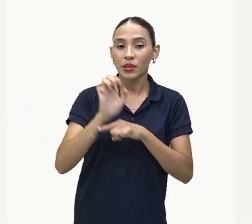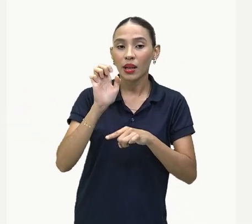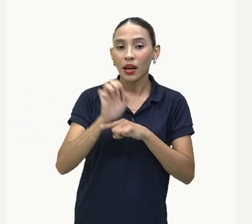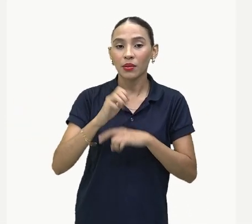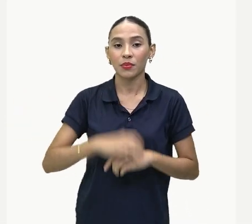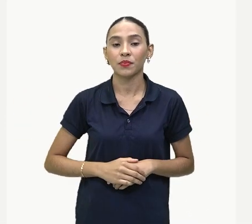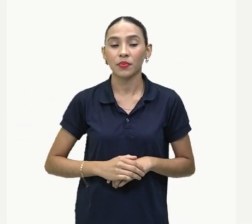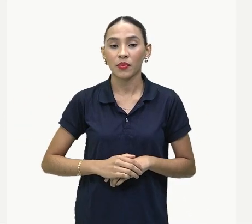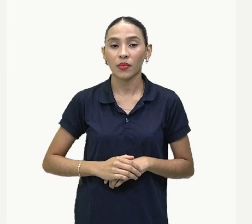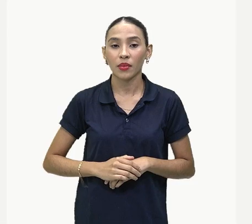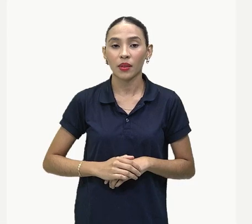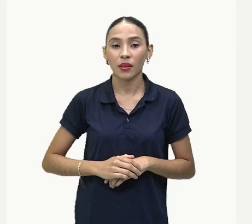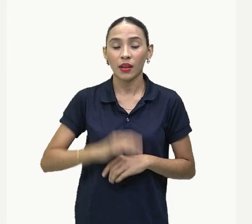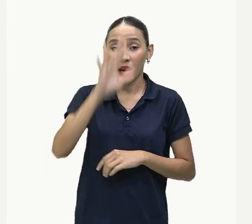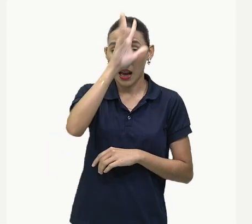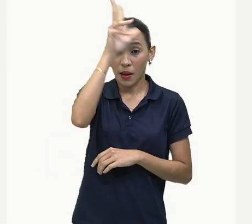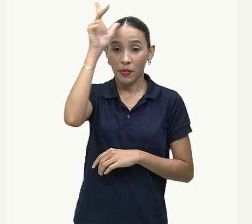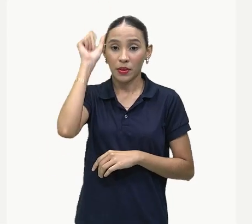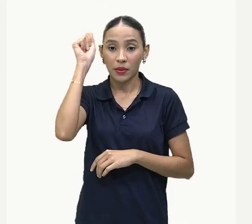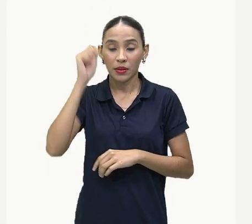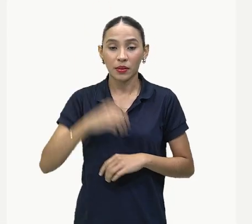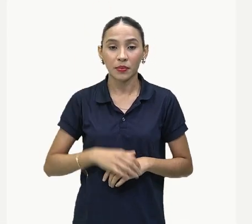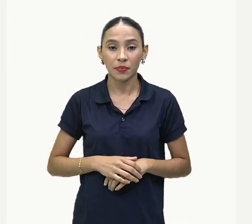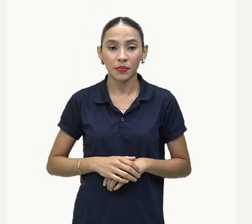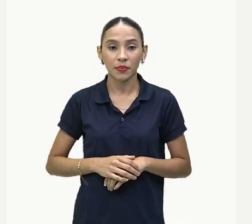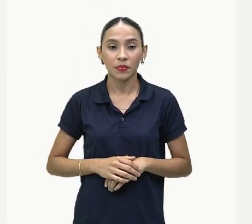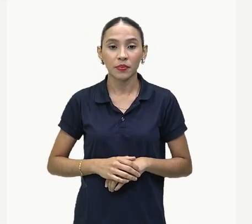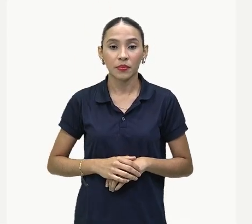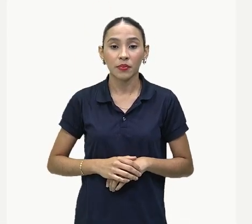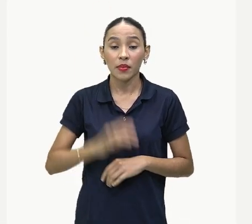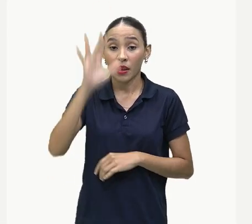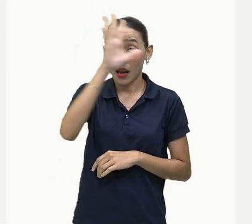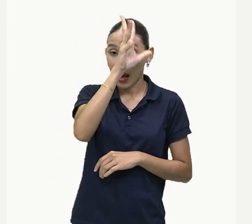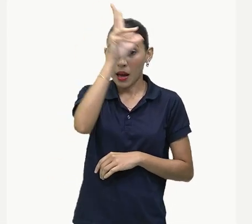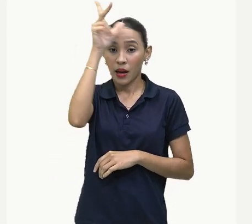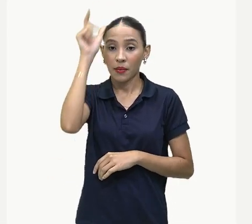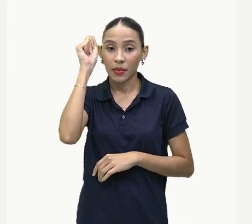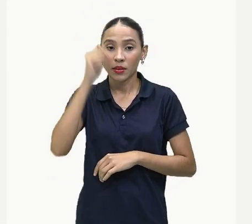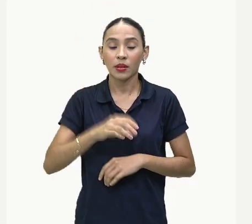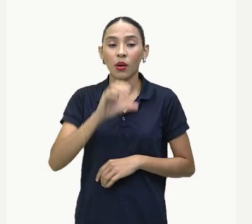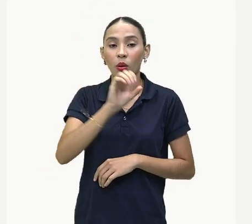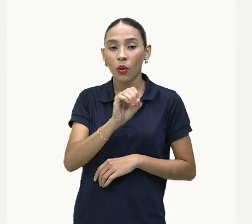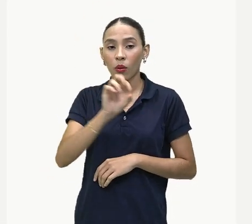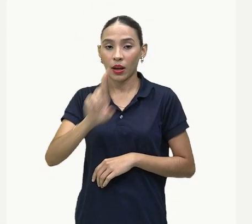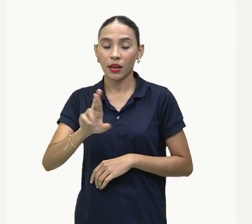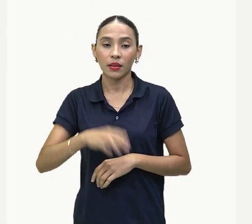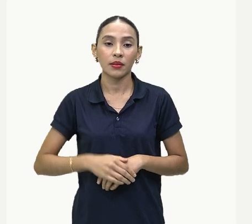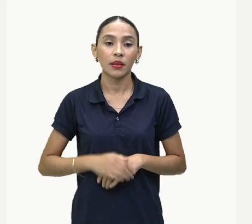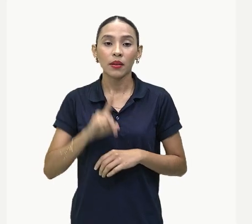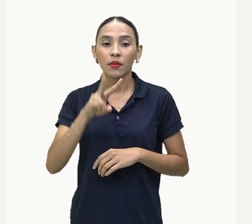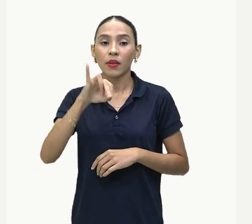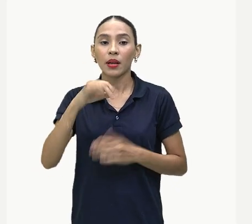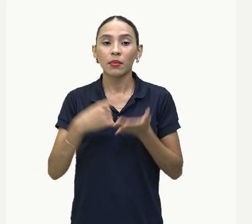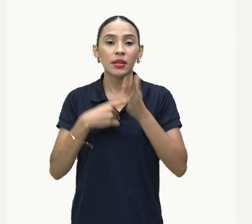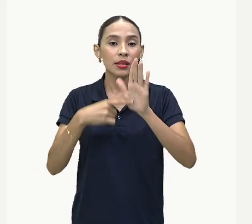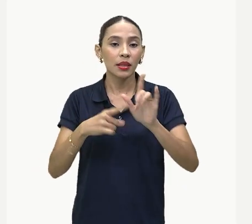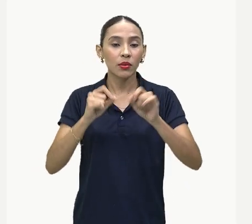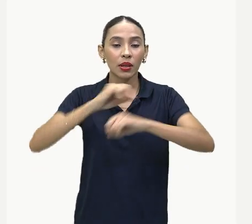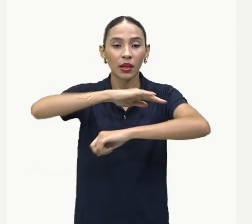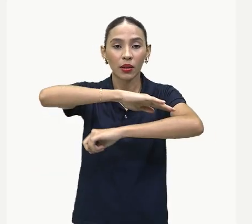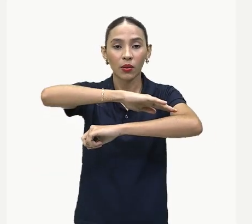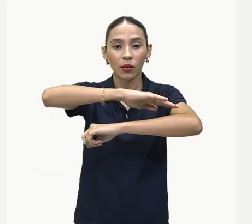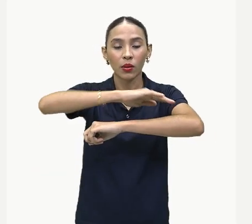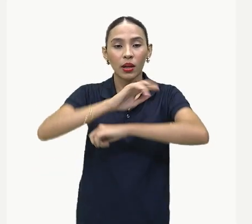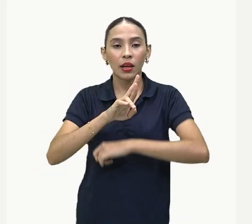do Amazonas. O planalto da Amazônia Oriental, ele apresenta um